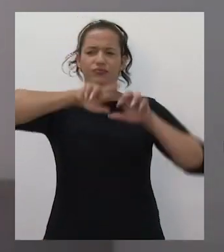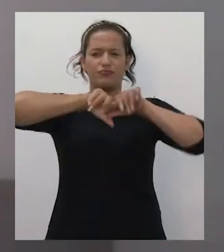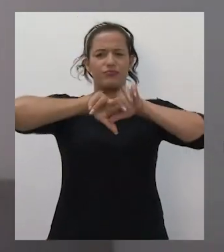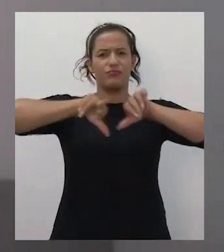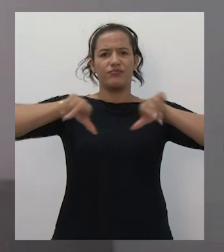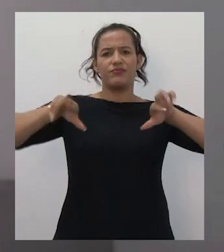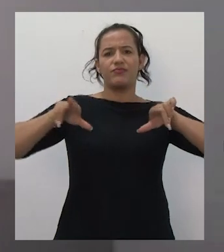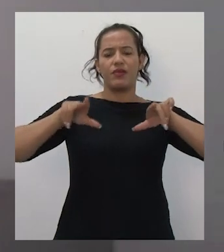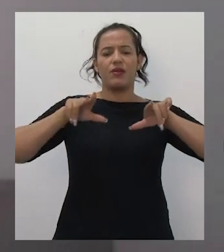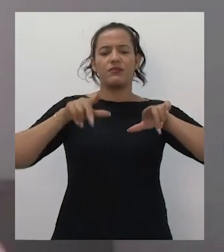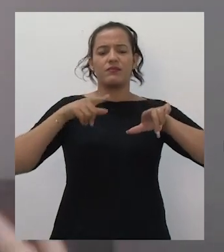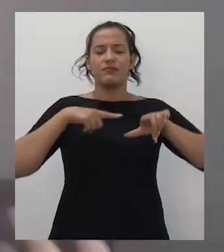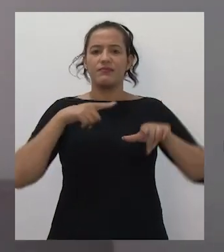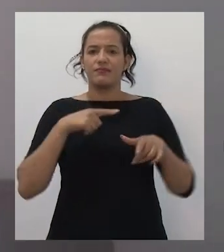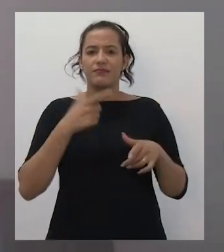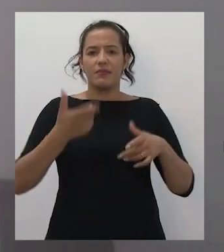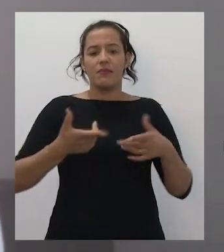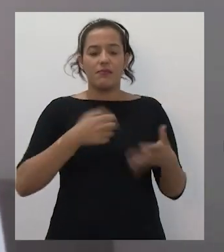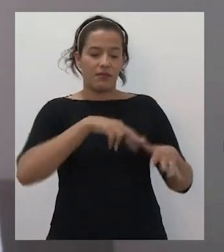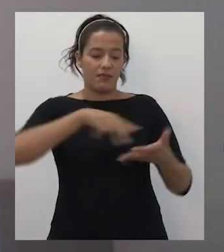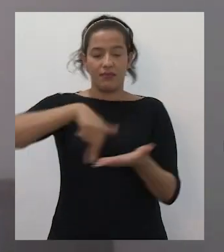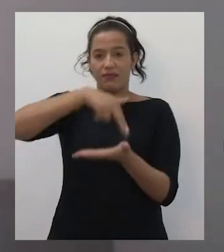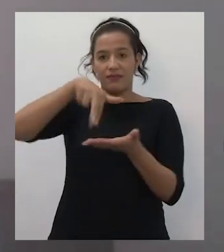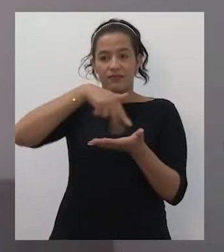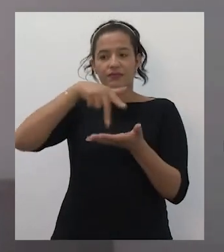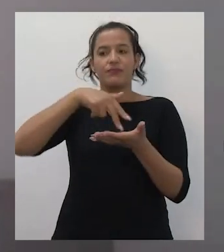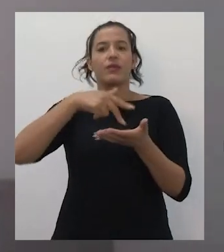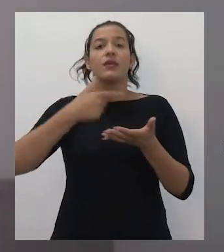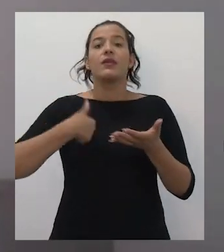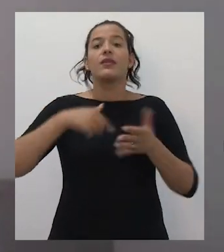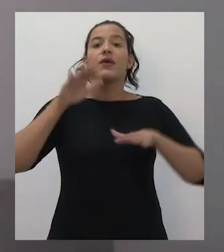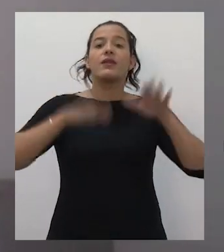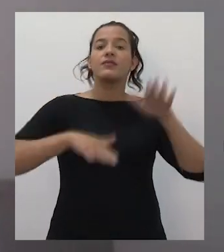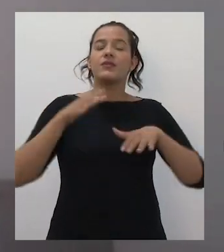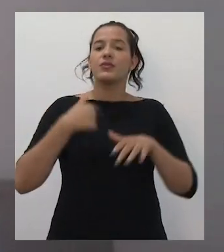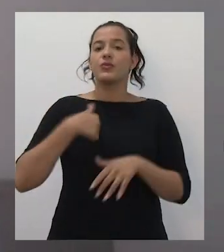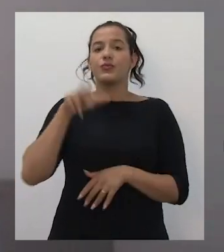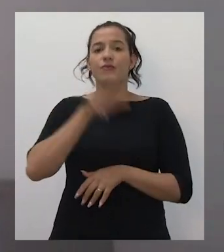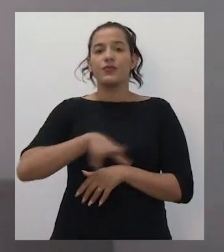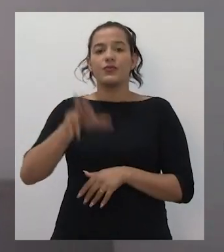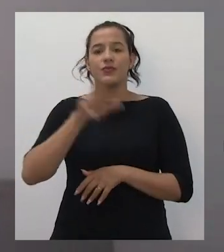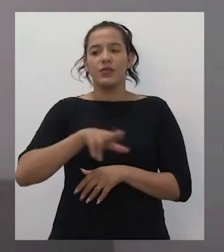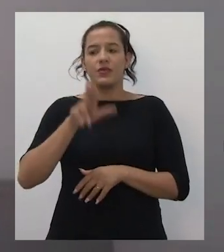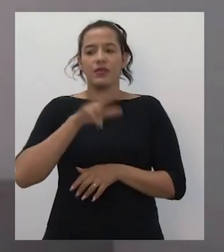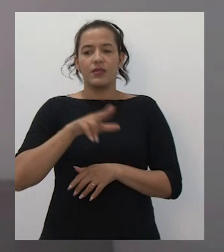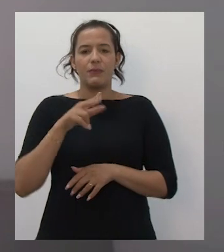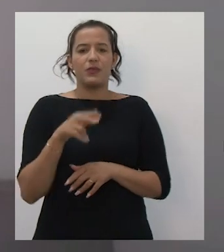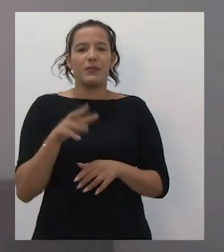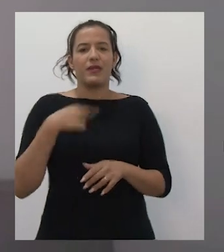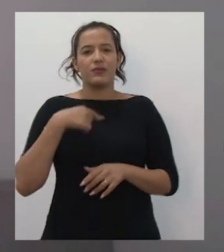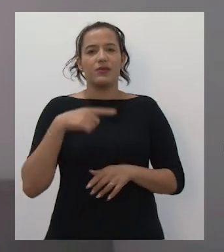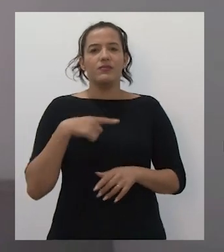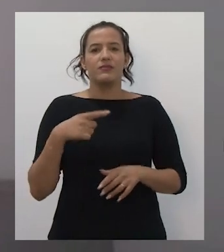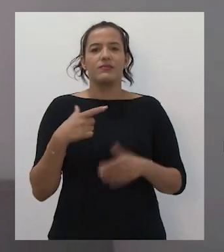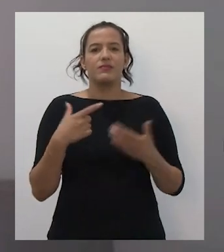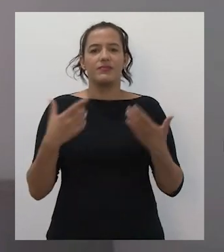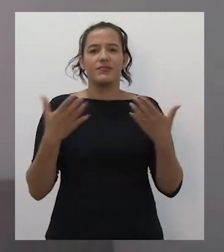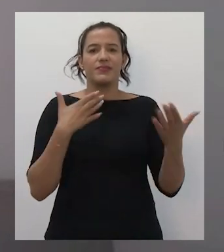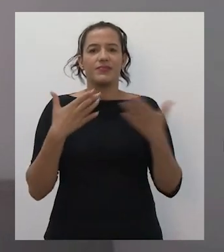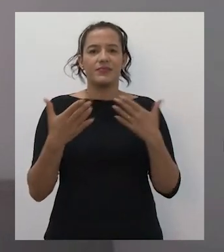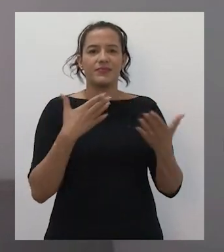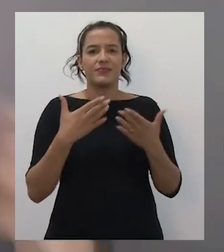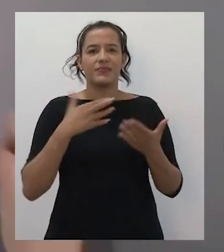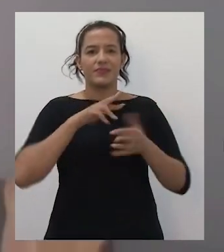com diferentes cores. Então, é isso, a gente vai lançando mão de ferramentas mesmo diferentes, e aí a